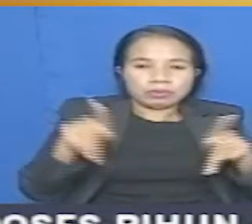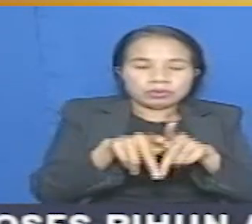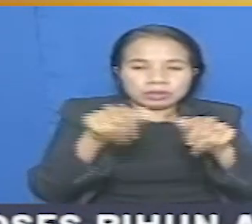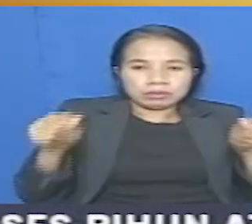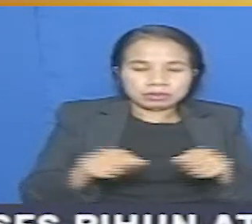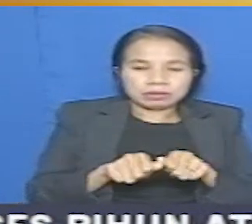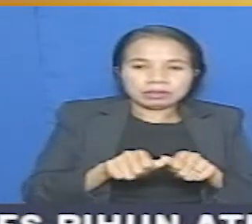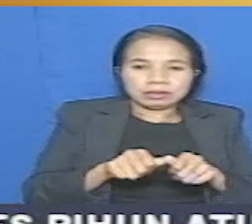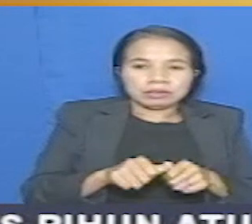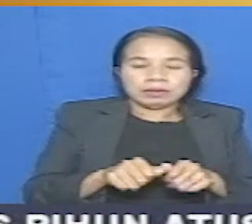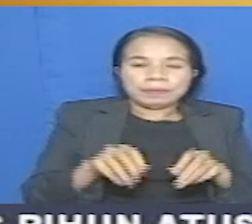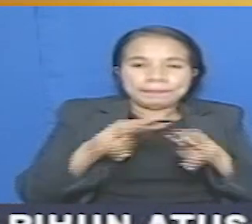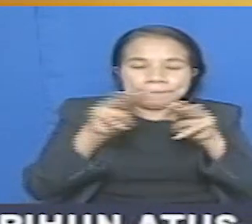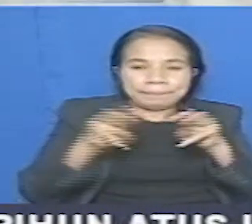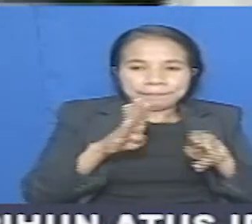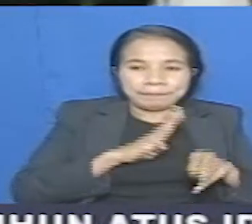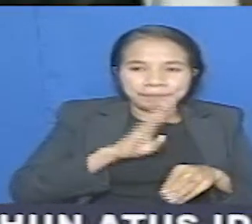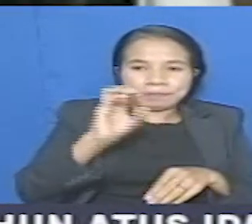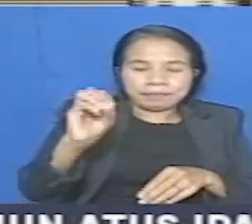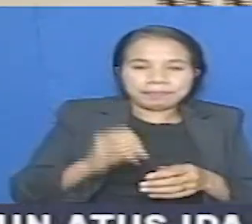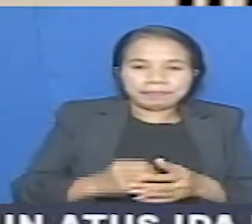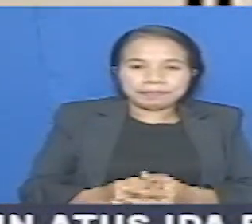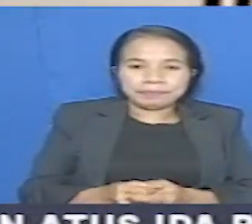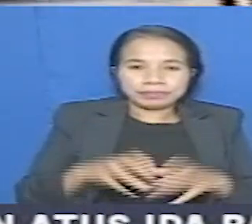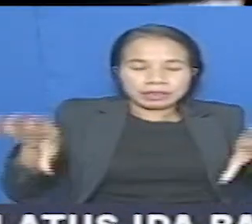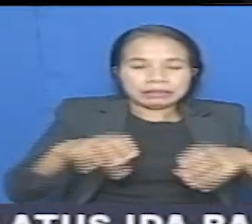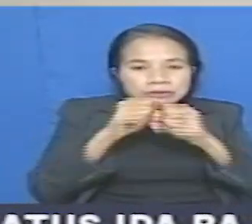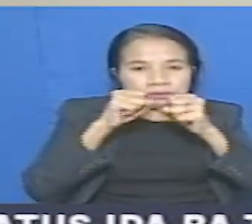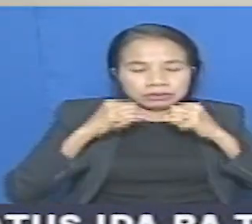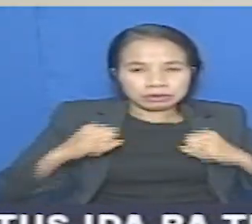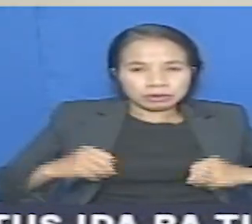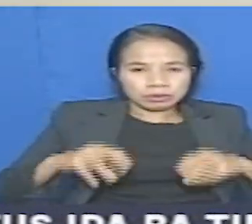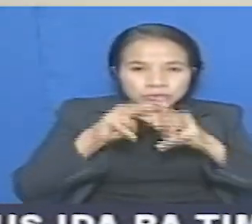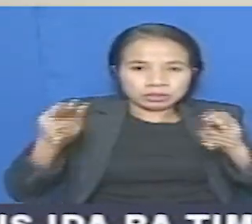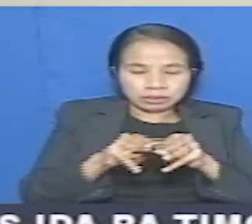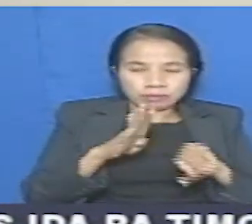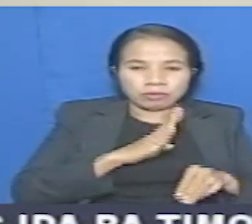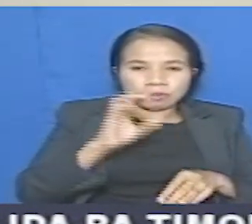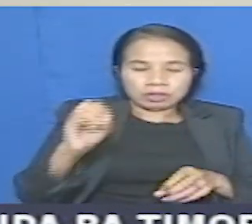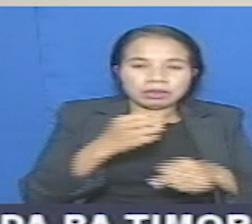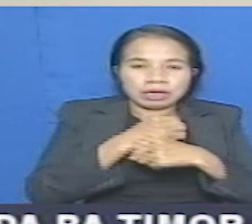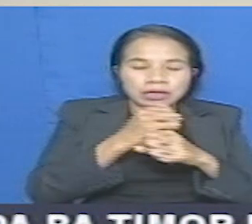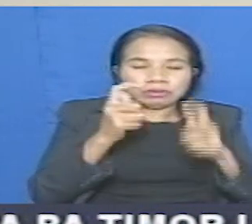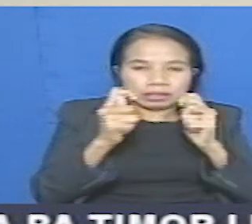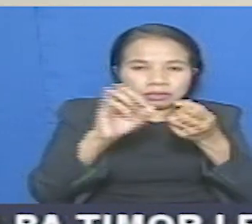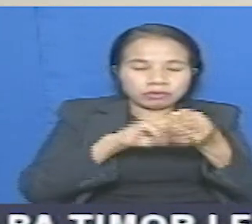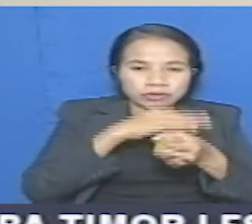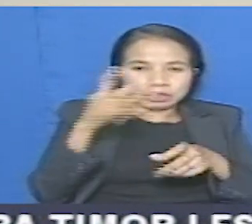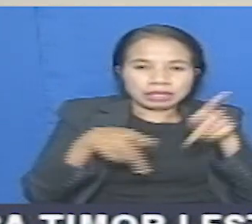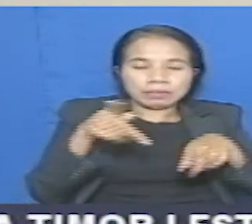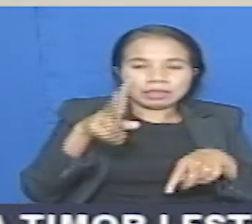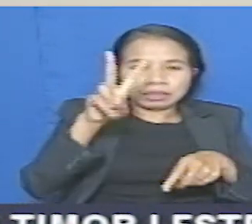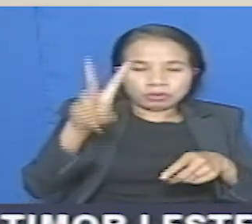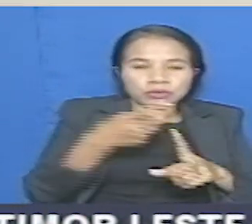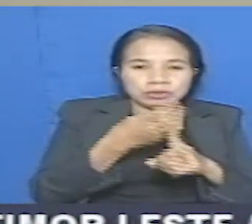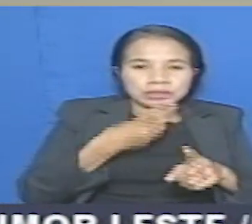Cailaco, município Bobonaru. Serviço de Saúde do município Bobonaru foi amostra sua paciente da na Ingrua nebe halau biazen